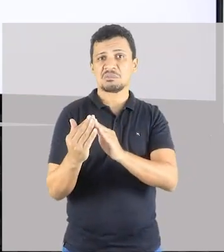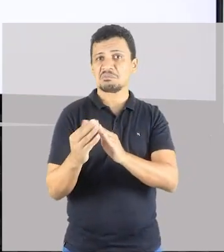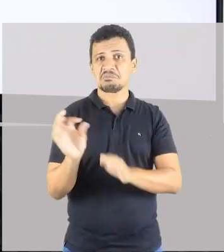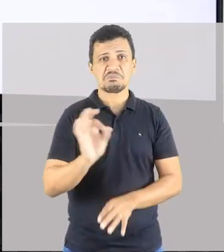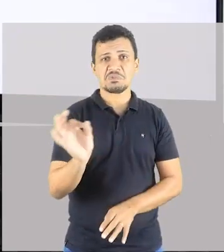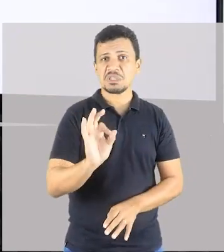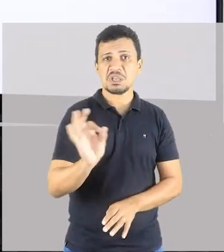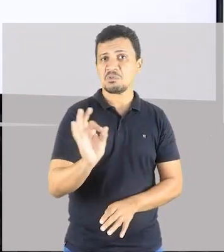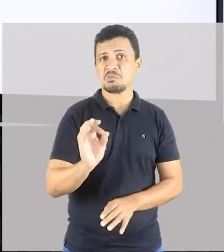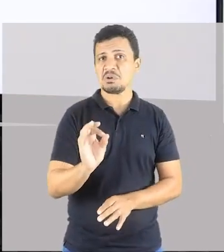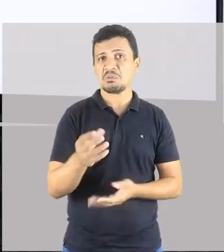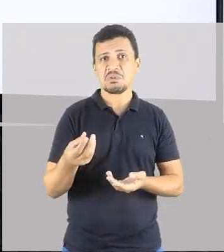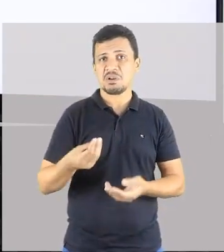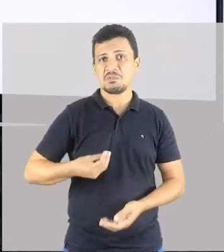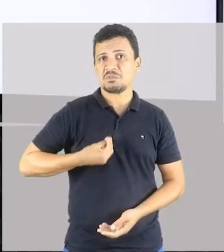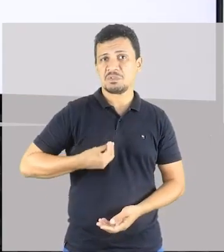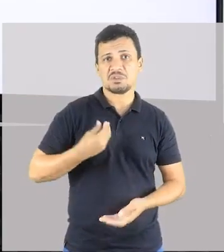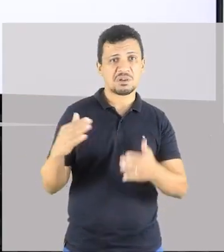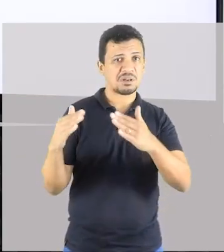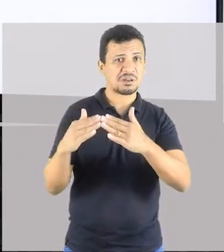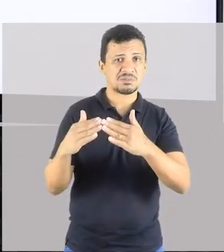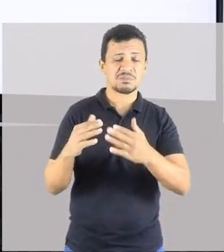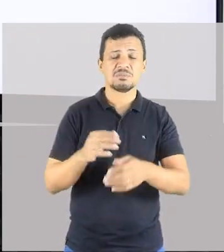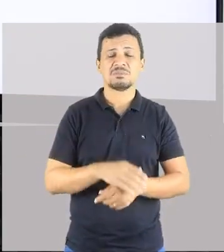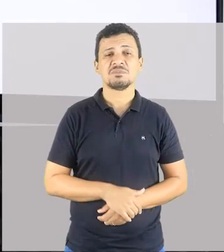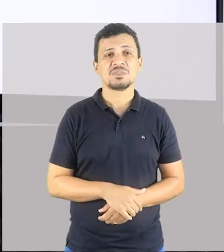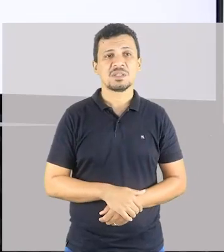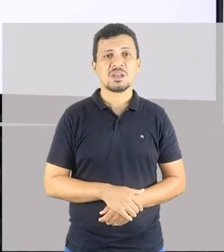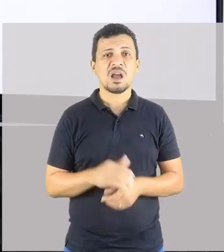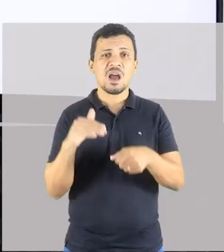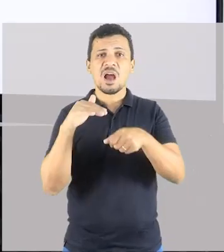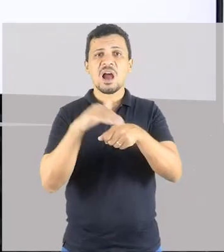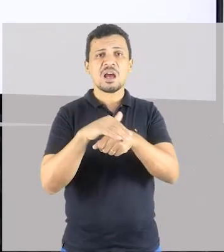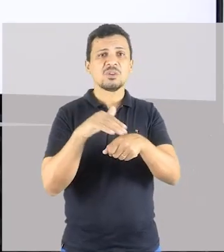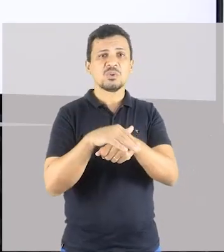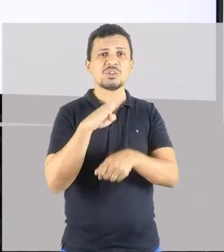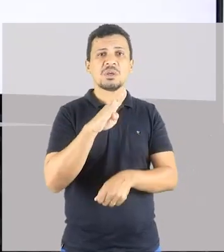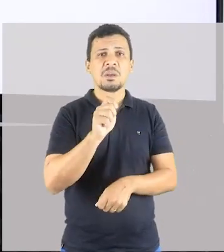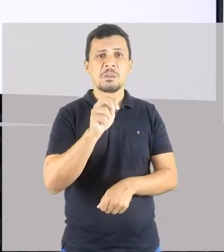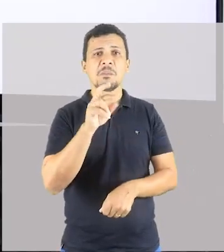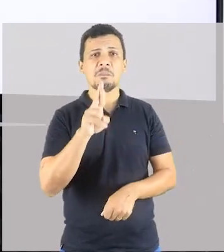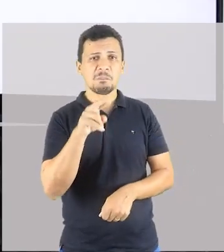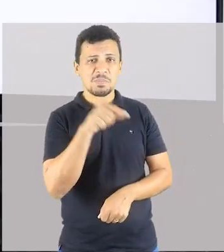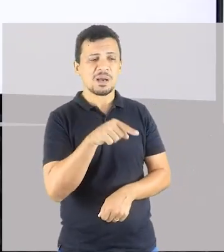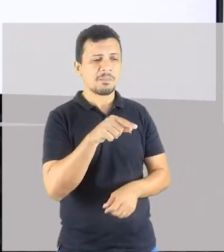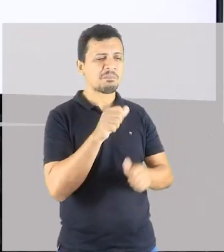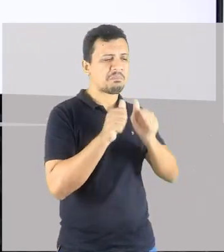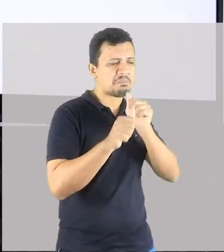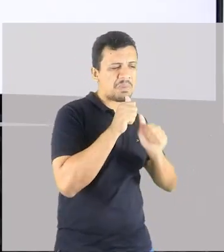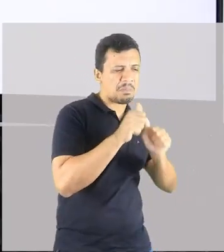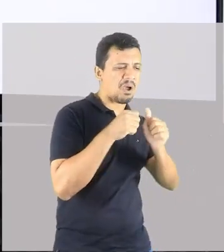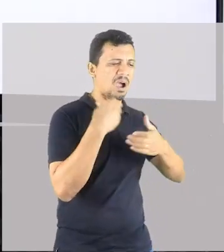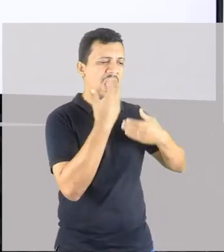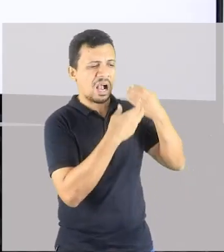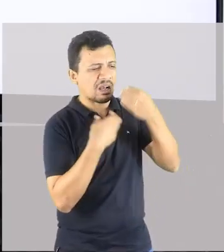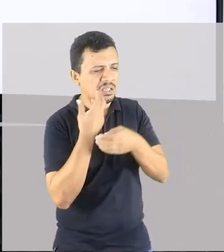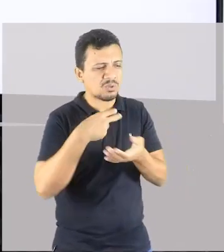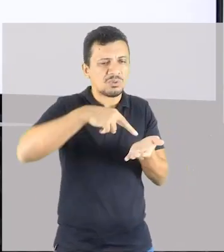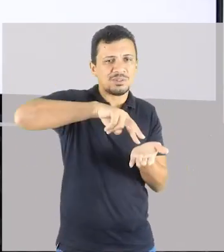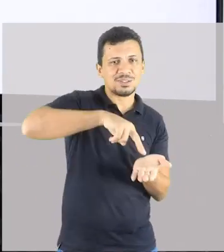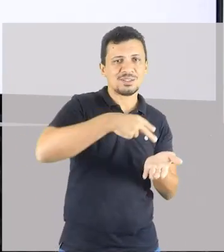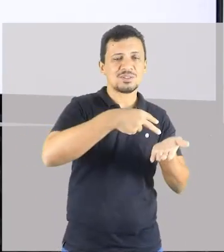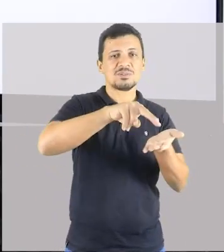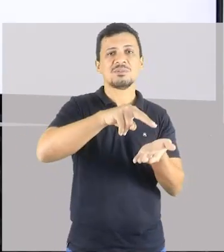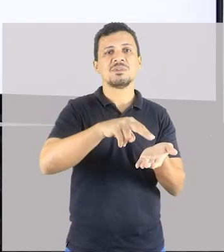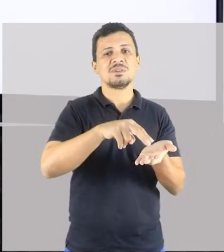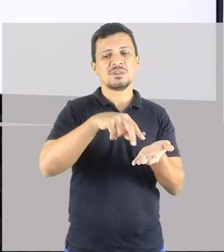nem mesmo onde ele morava, tá? Uma noite ele chegou no bar, certo? Ele bebeu, ele cantou, ele dançou